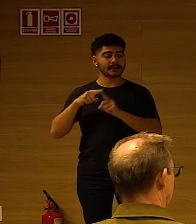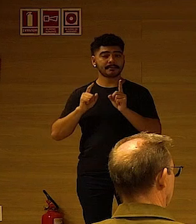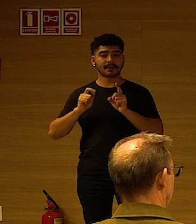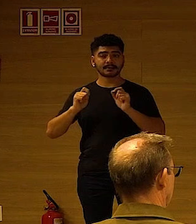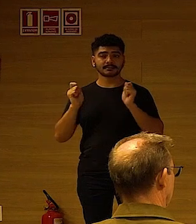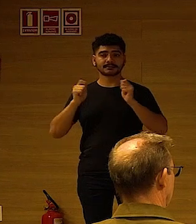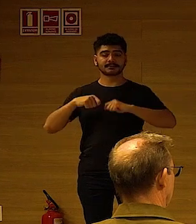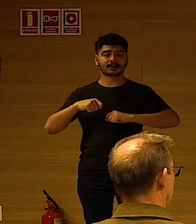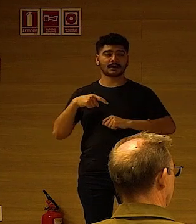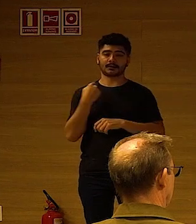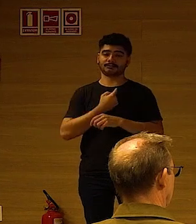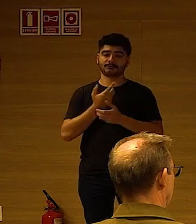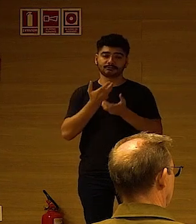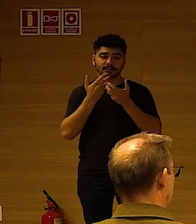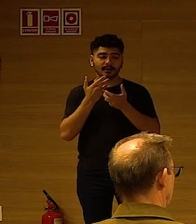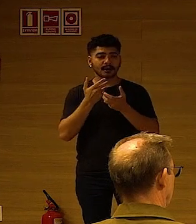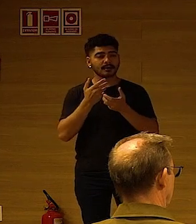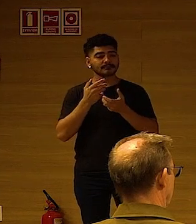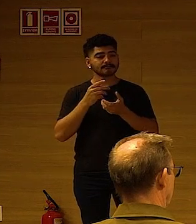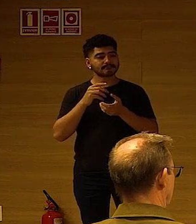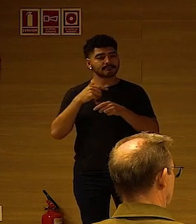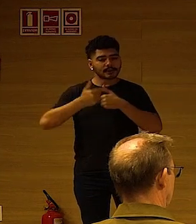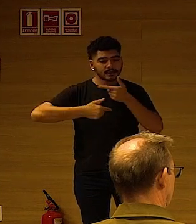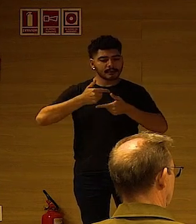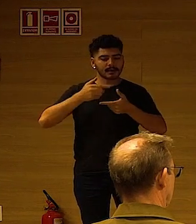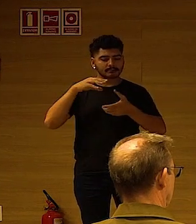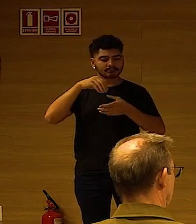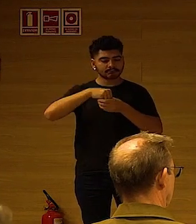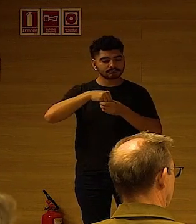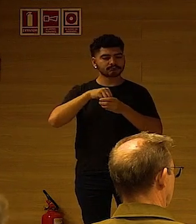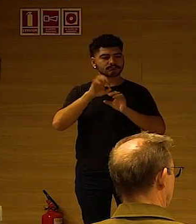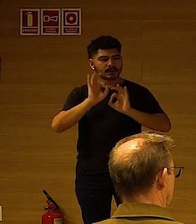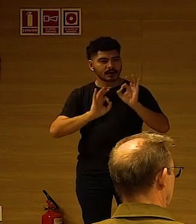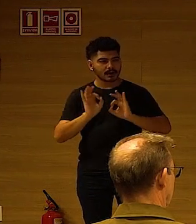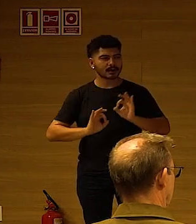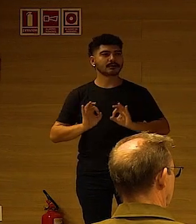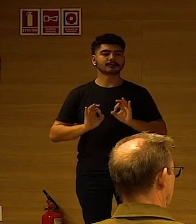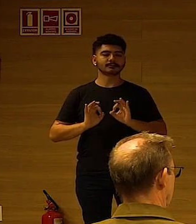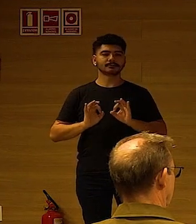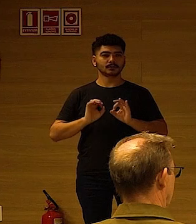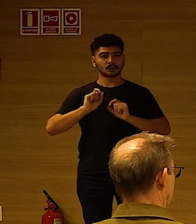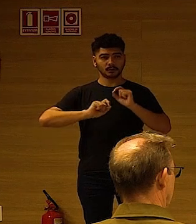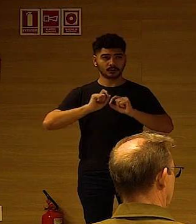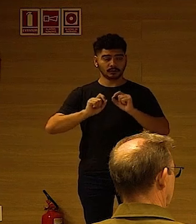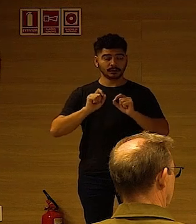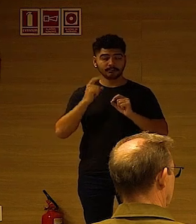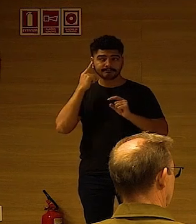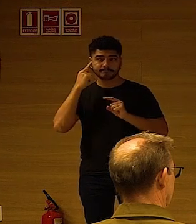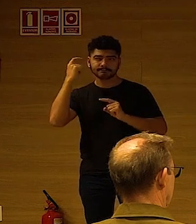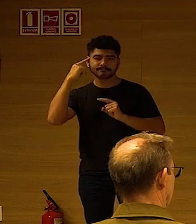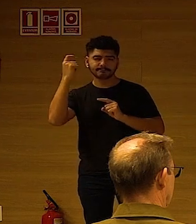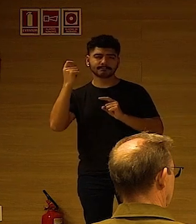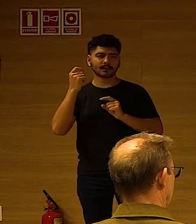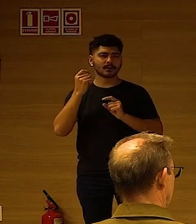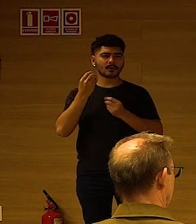pode querer intencionalmente trabalhar isso além ainda daquilo que soa, por exemplo, ou que